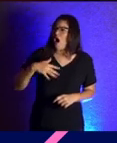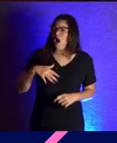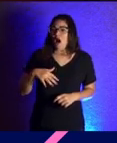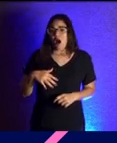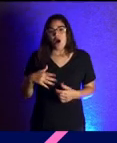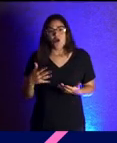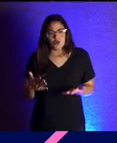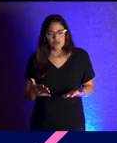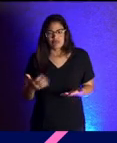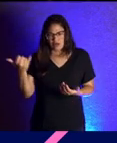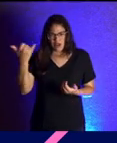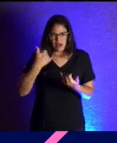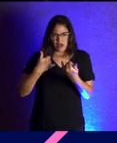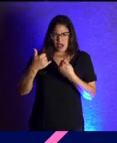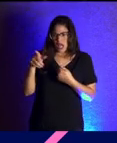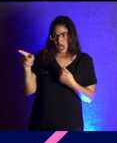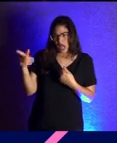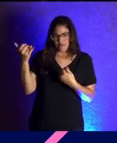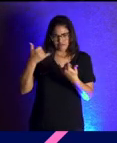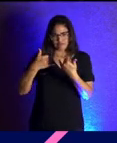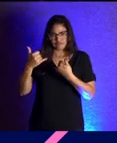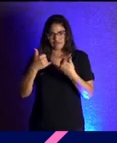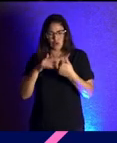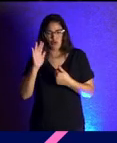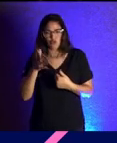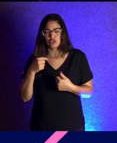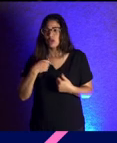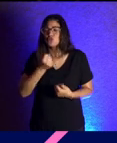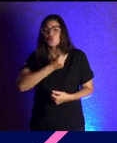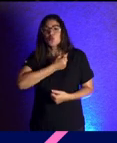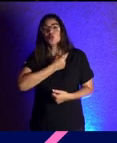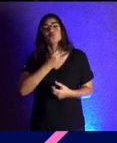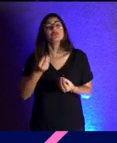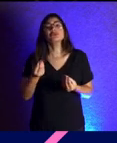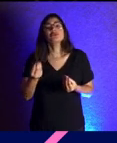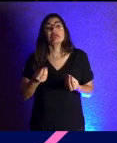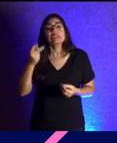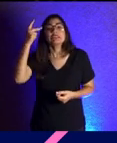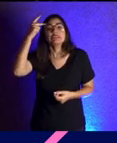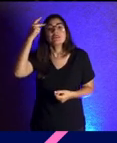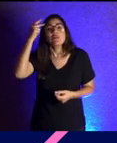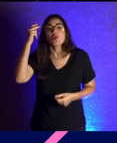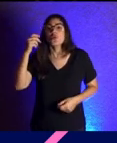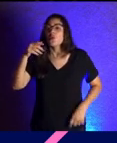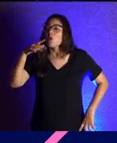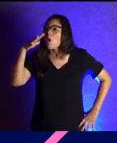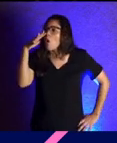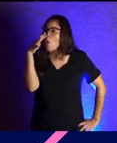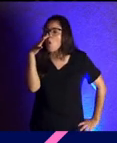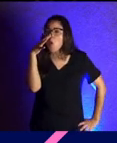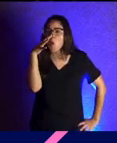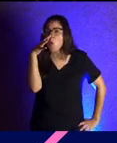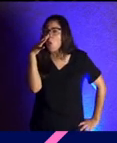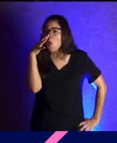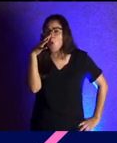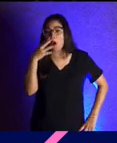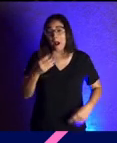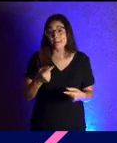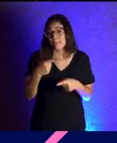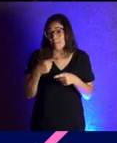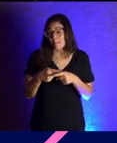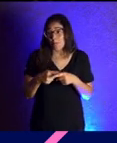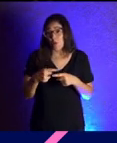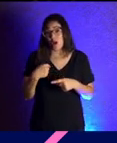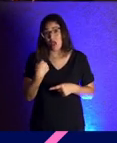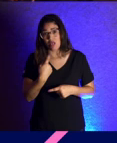gente deixa de me passar muito, mas os números em São Paulo são impressionantes, porque a gente até tem a ideia,